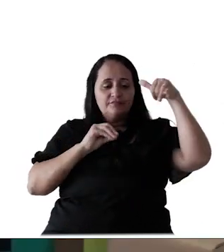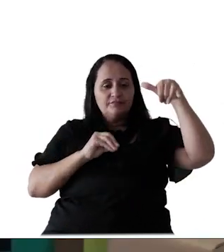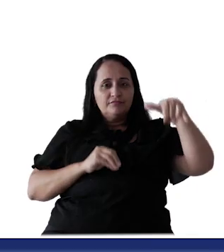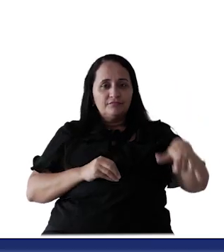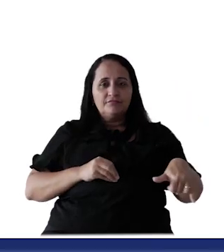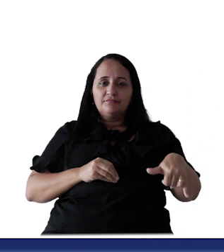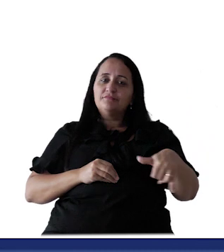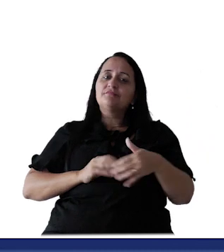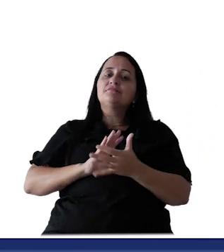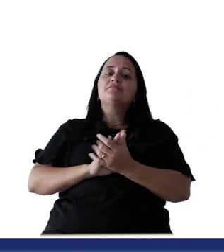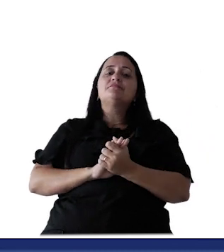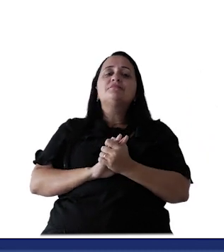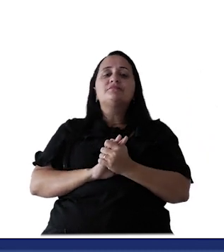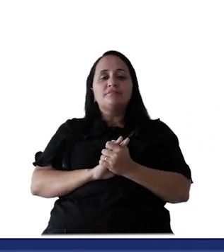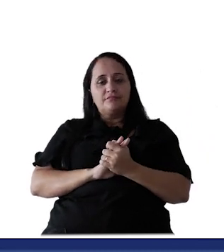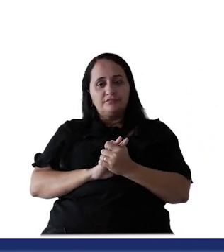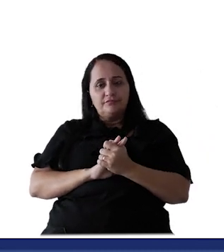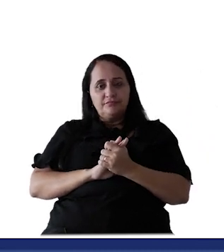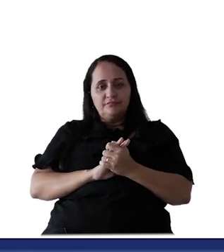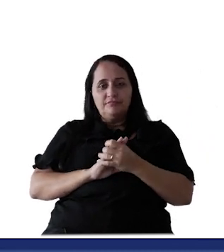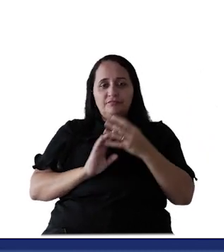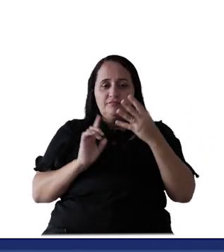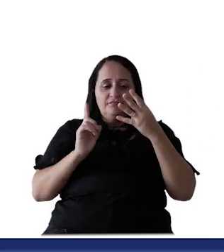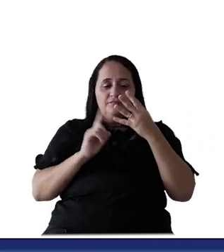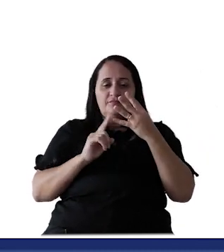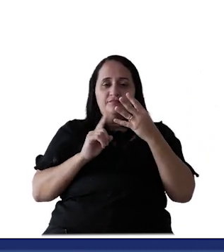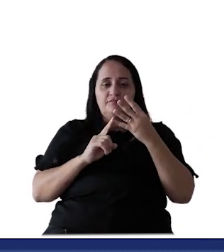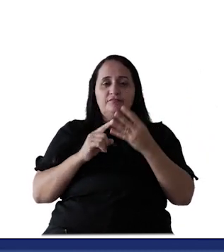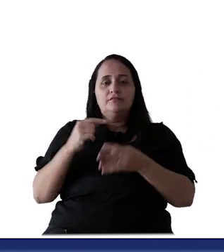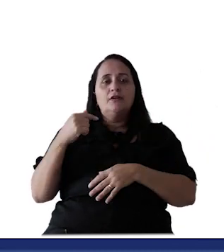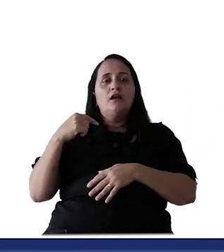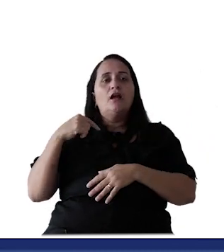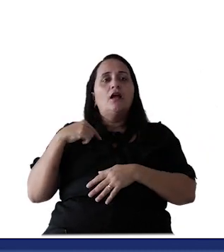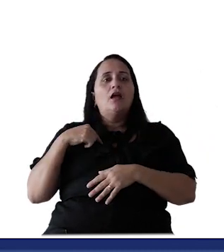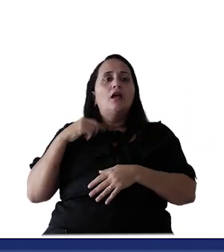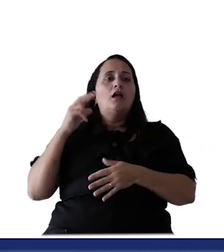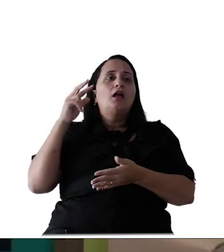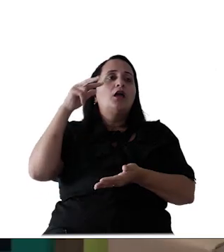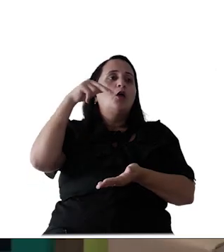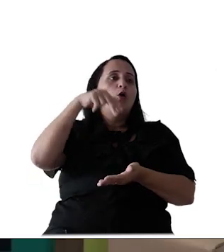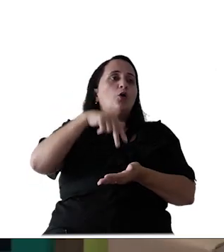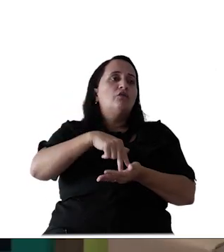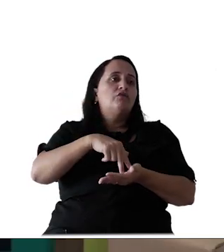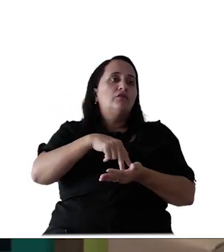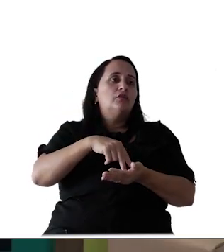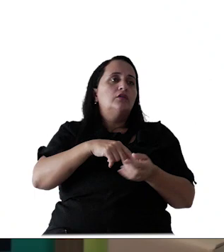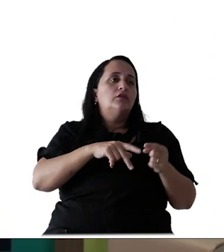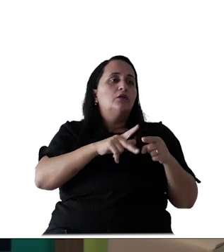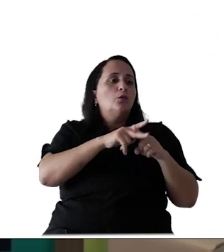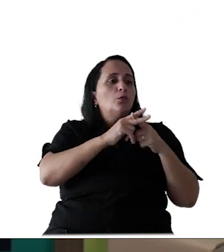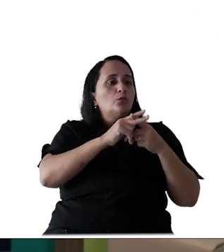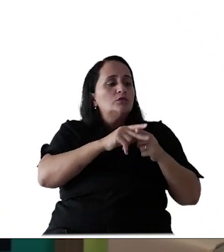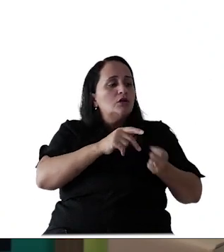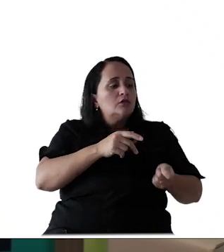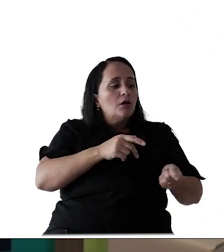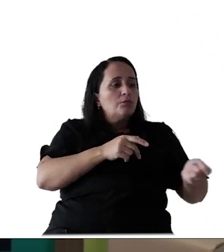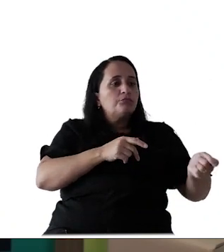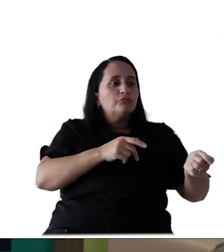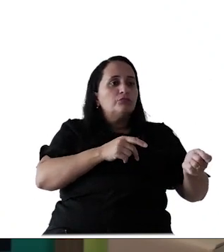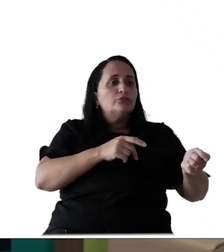telefone. Ou por fim, eu vim instalar o telefone. Foi quando o